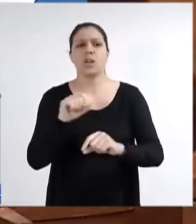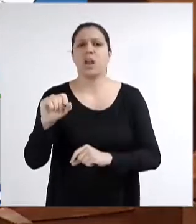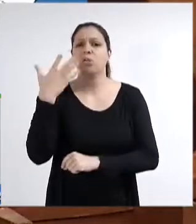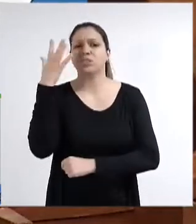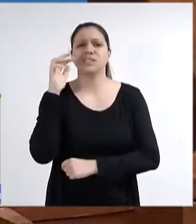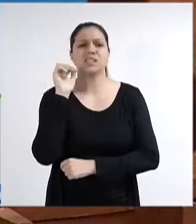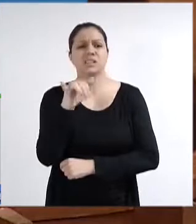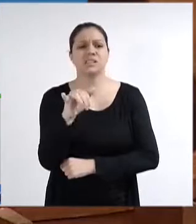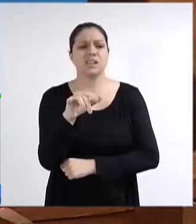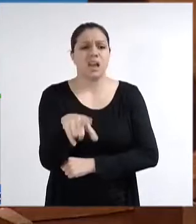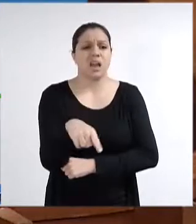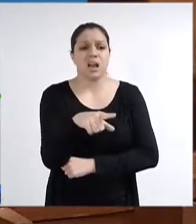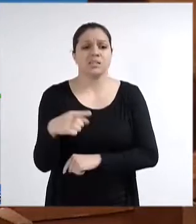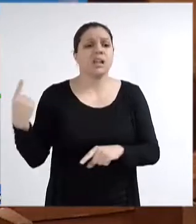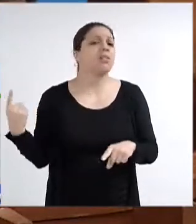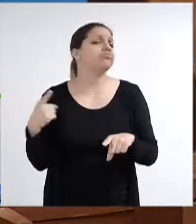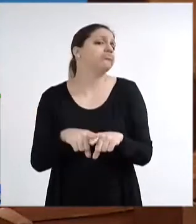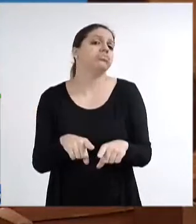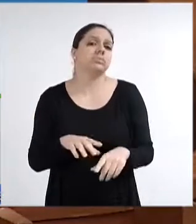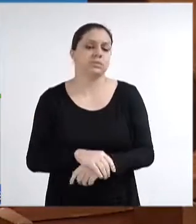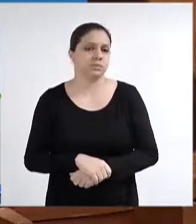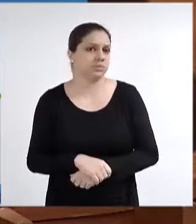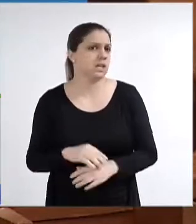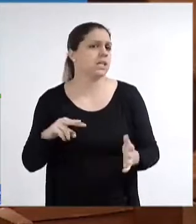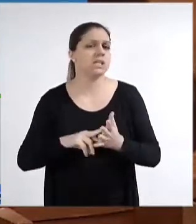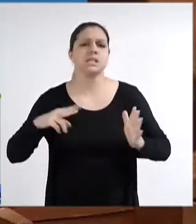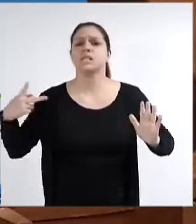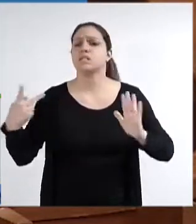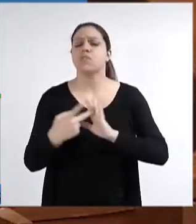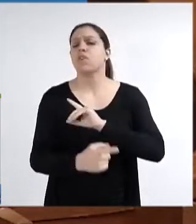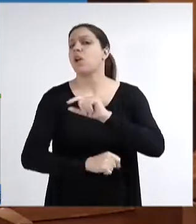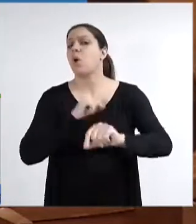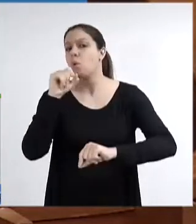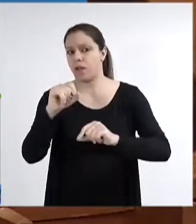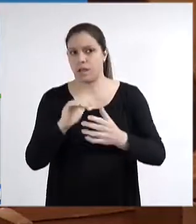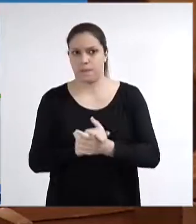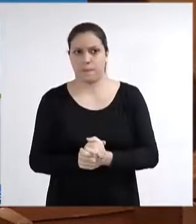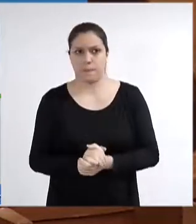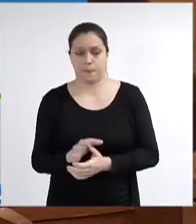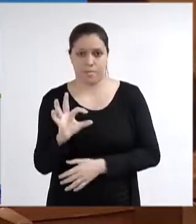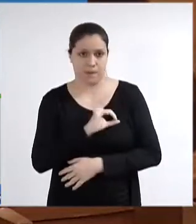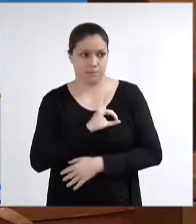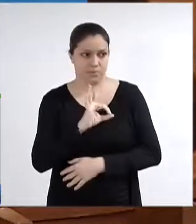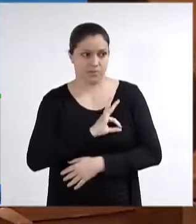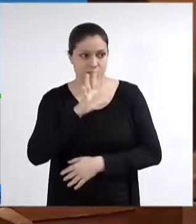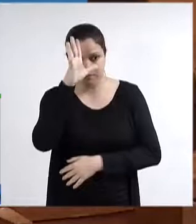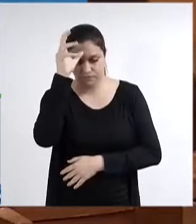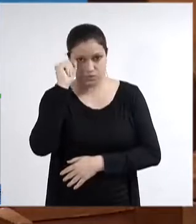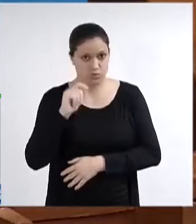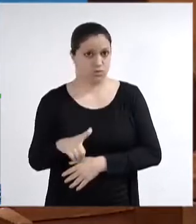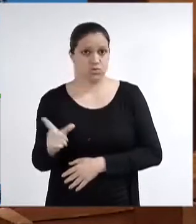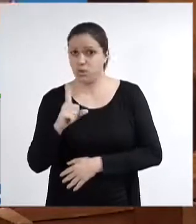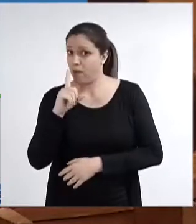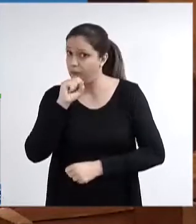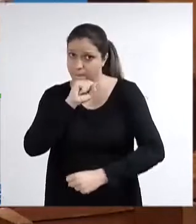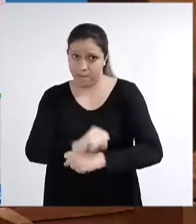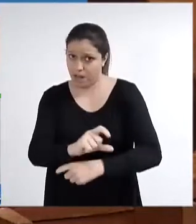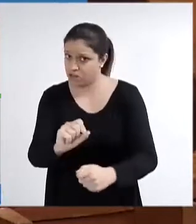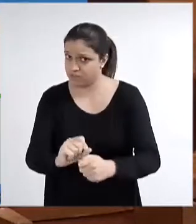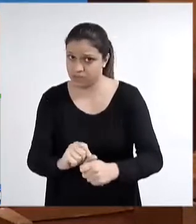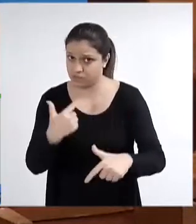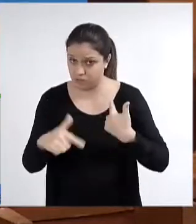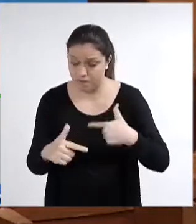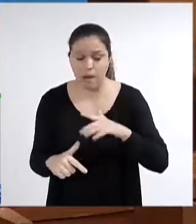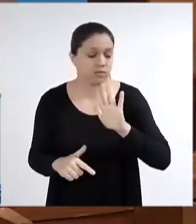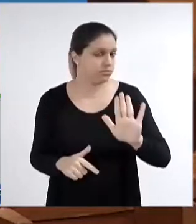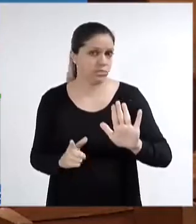convênio? Significa que não é que as polícias do Mato Grosso do Sul vai deixar de agir, ela vai continuar